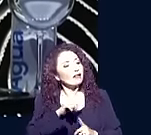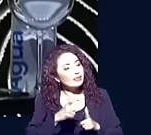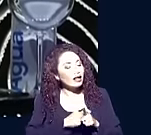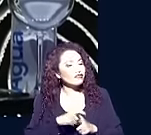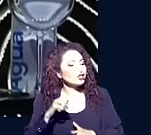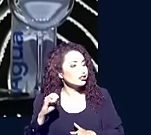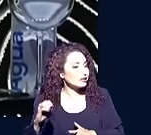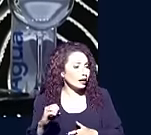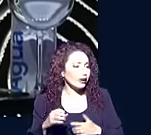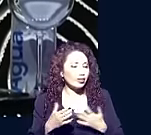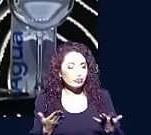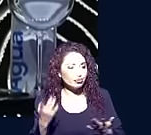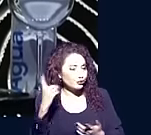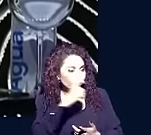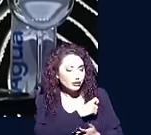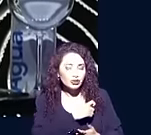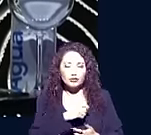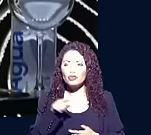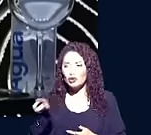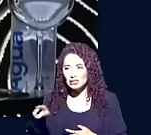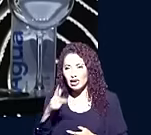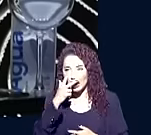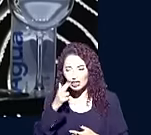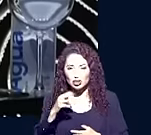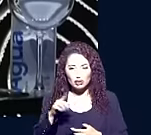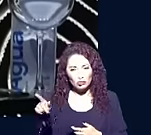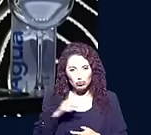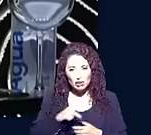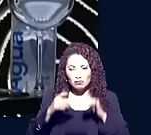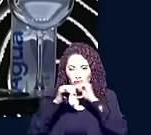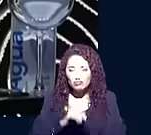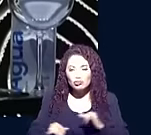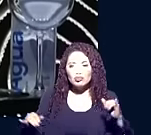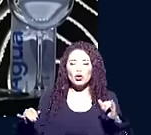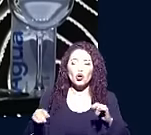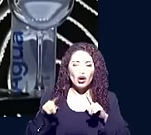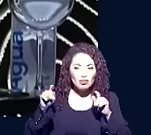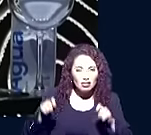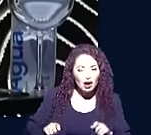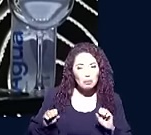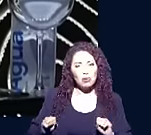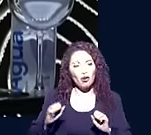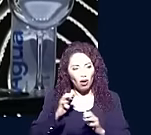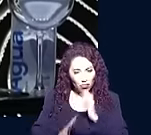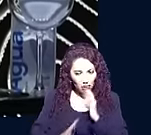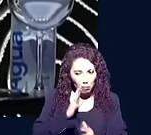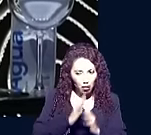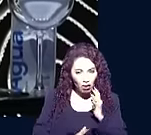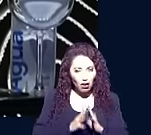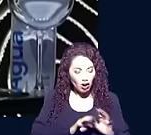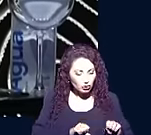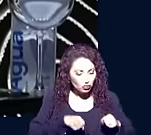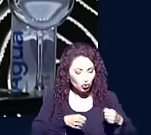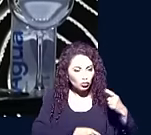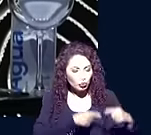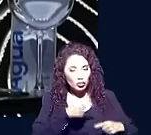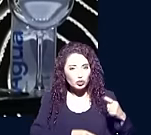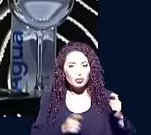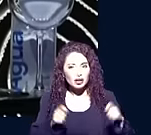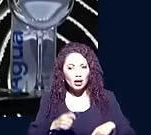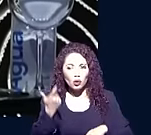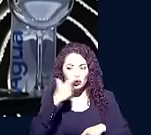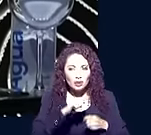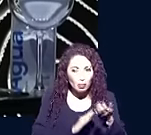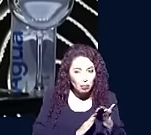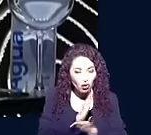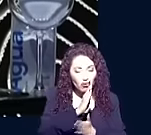tipo de declaração em que medida esse tipo de declaração atrapalha o esforço político para provar a pauta Econômica nessa reta